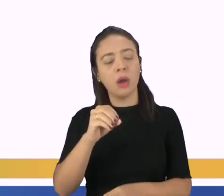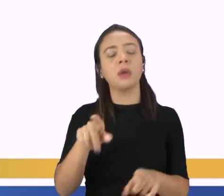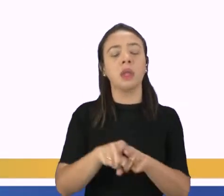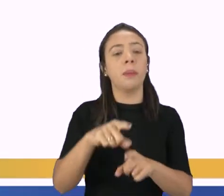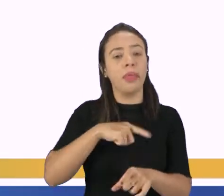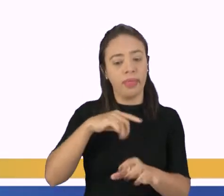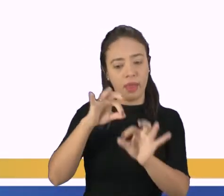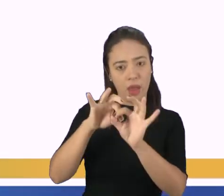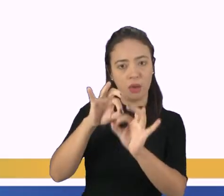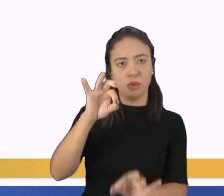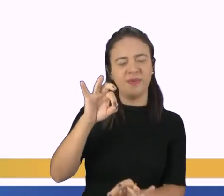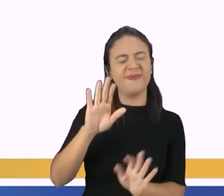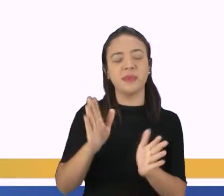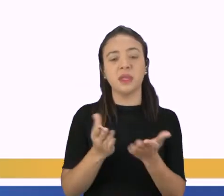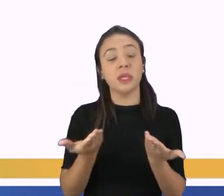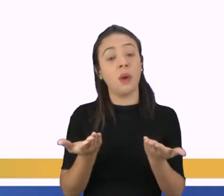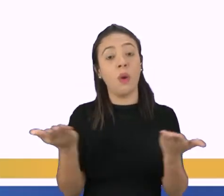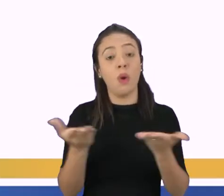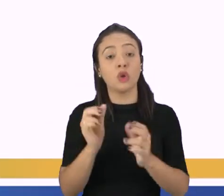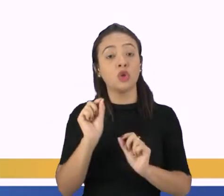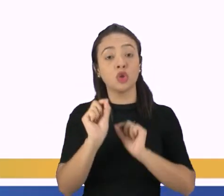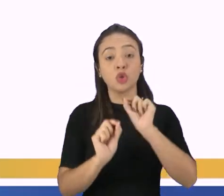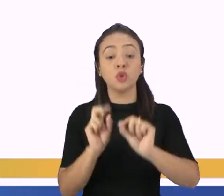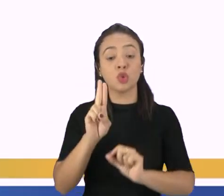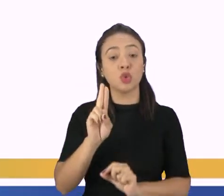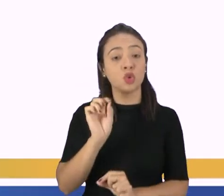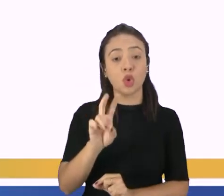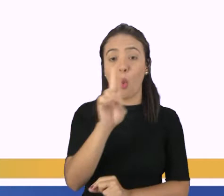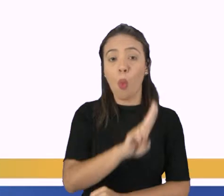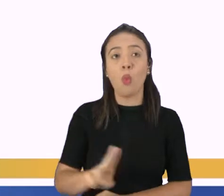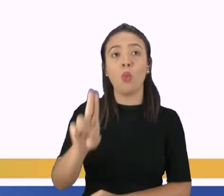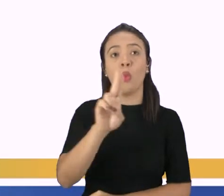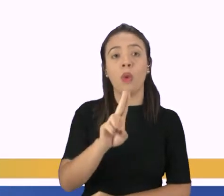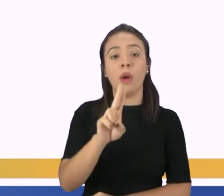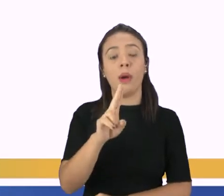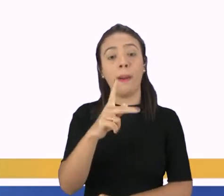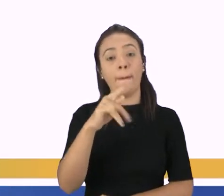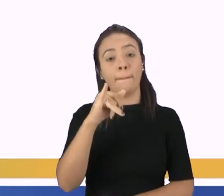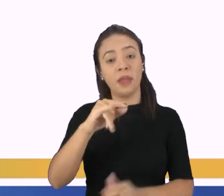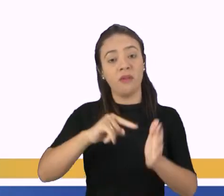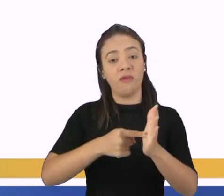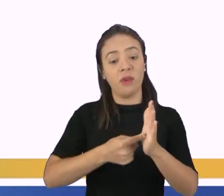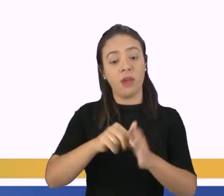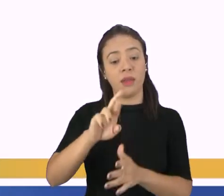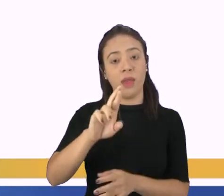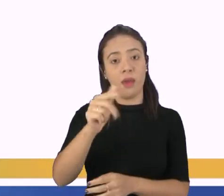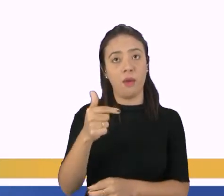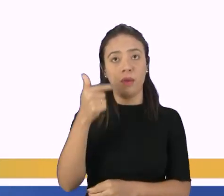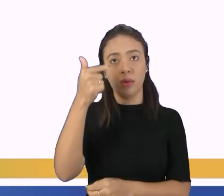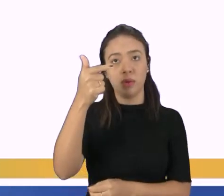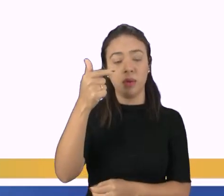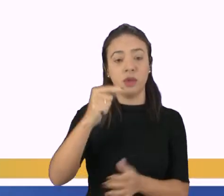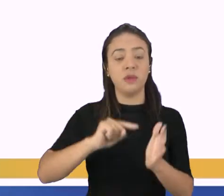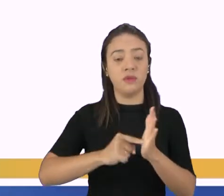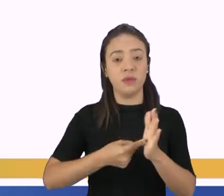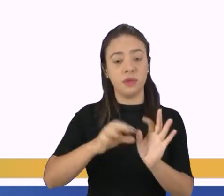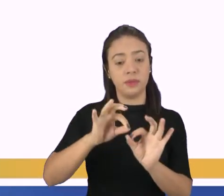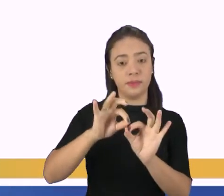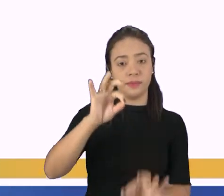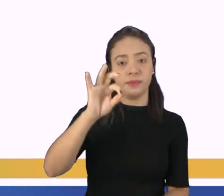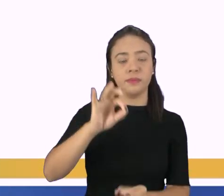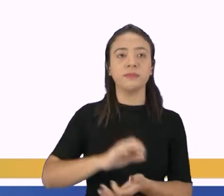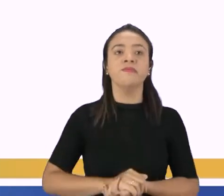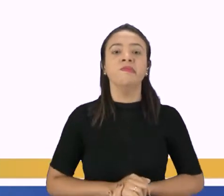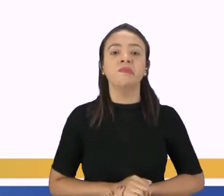eu simplesmente vou colocar na fórmula que eu apresentei, πr²π. Então a nossa fórmula é πr²π, para você